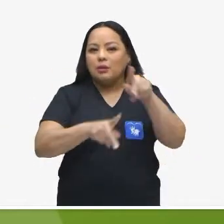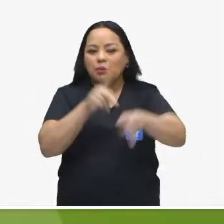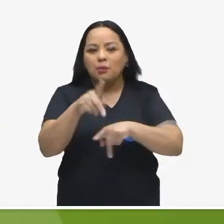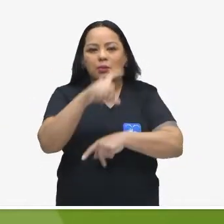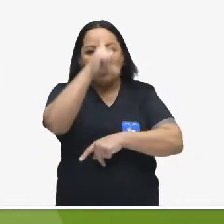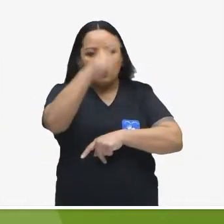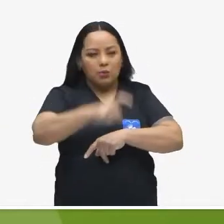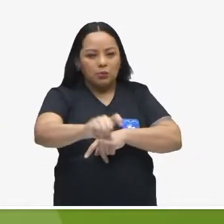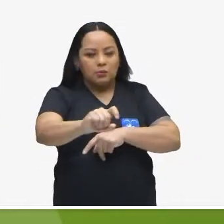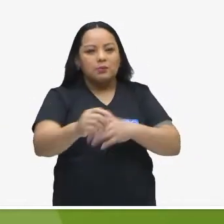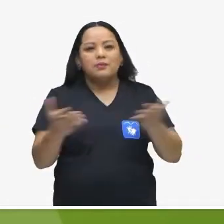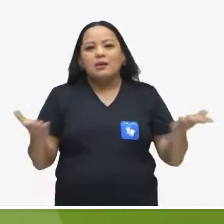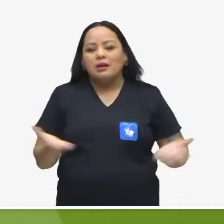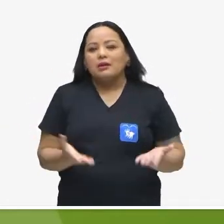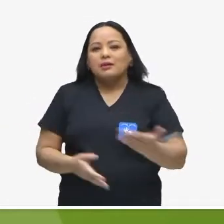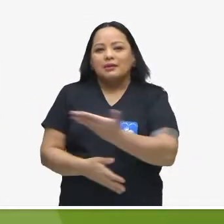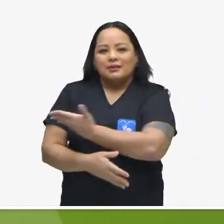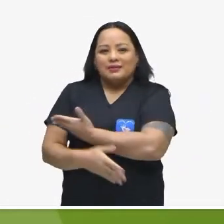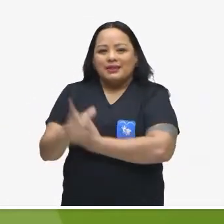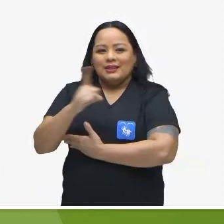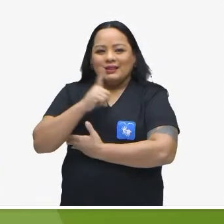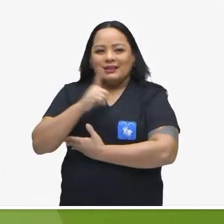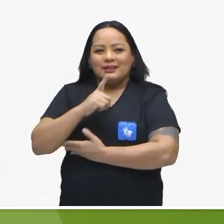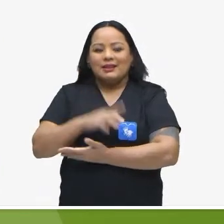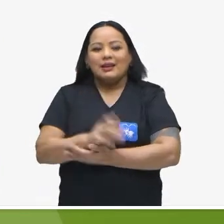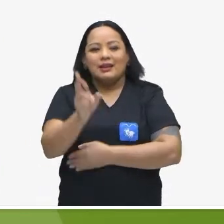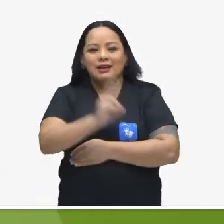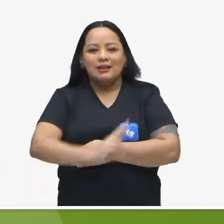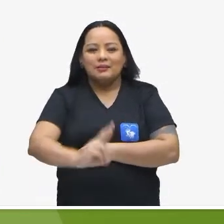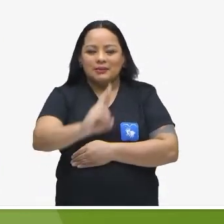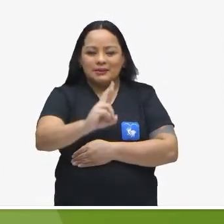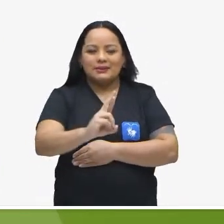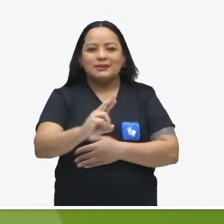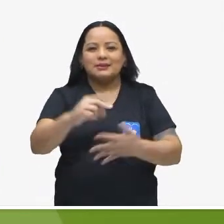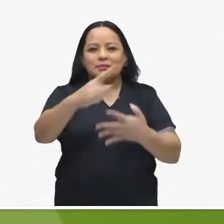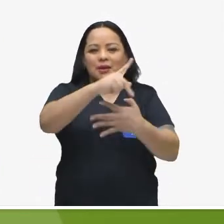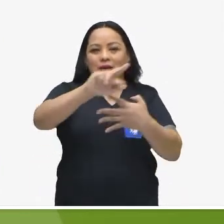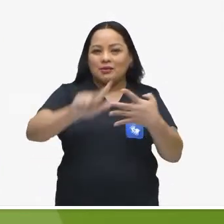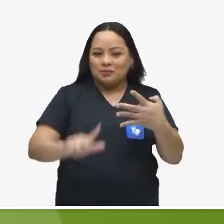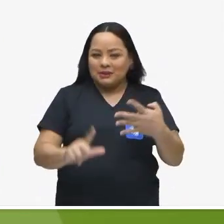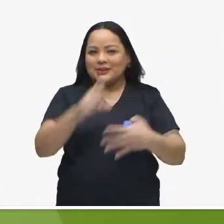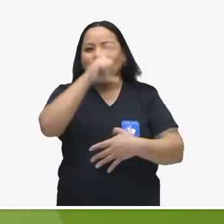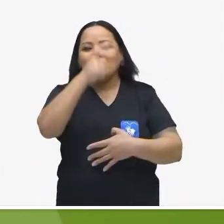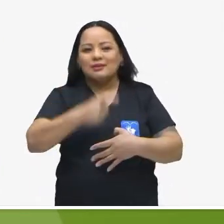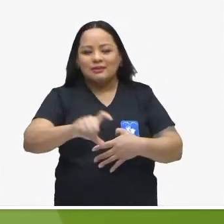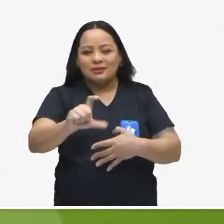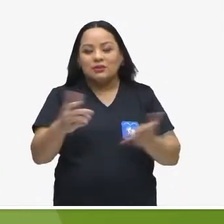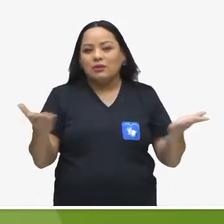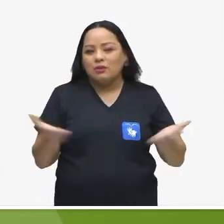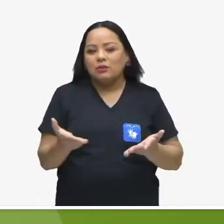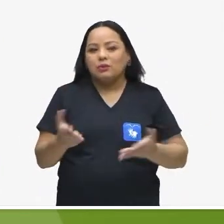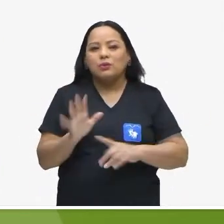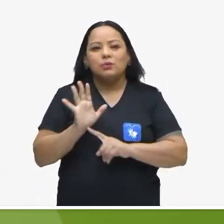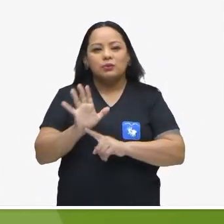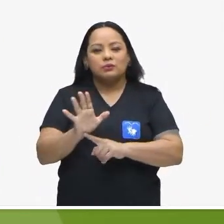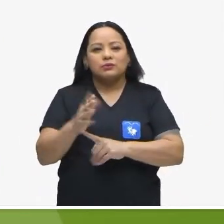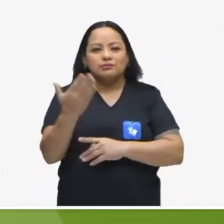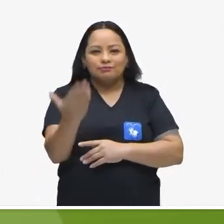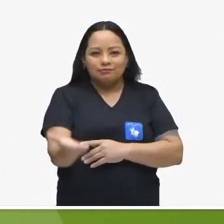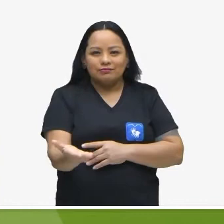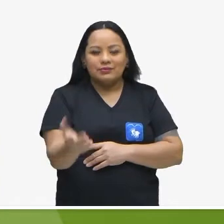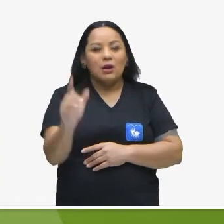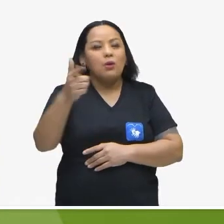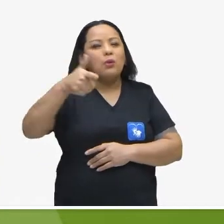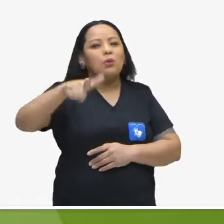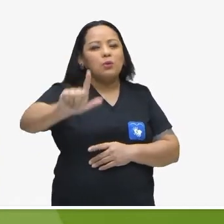dos elefantes, né? Que está ali representando a espécie dos elefantes. Agora eu vou mostrar para vocês